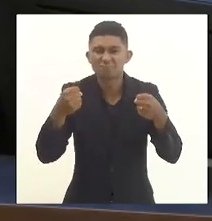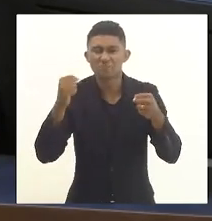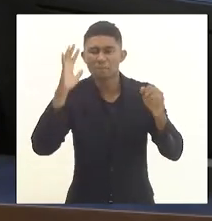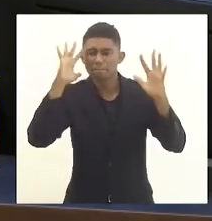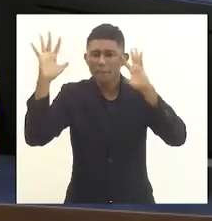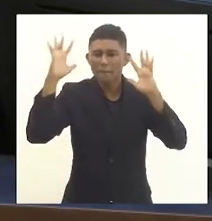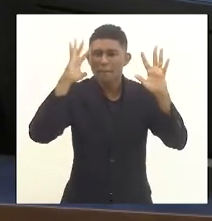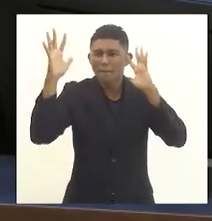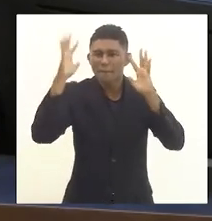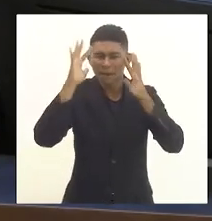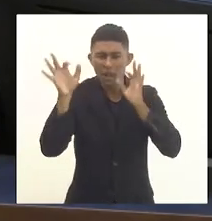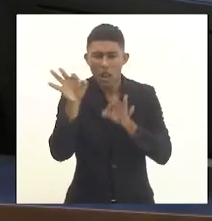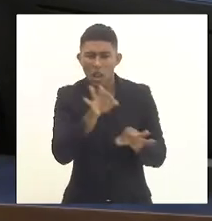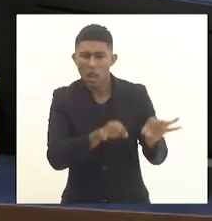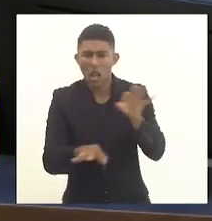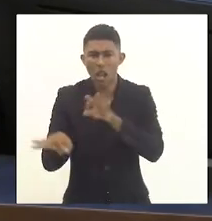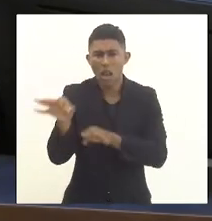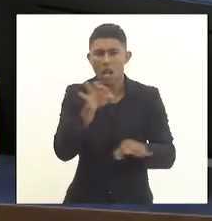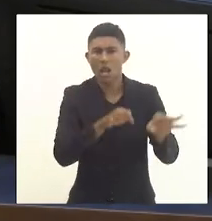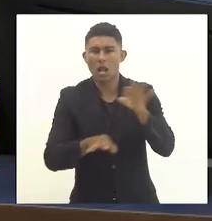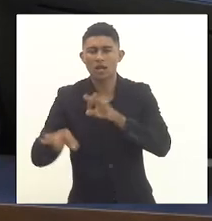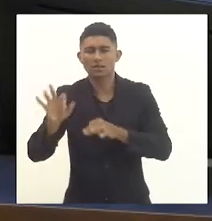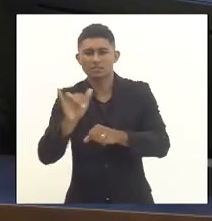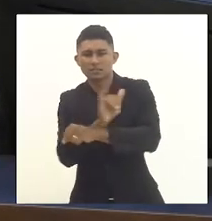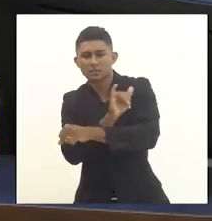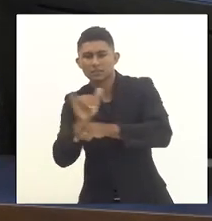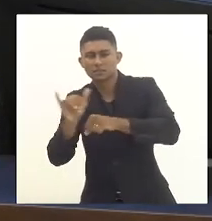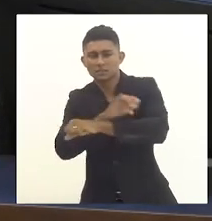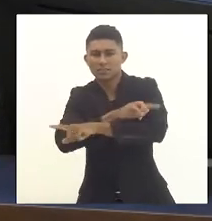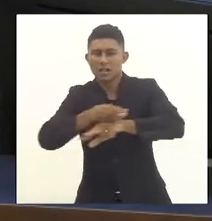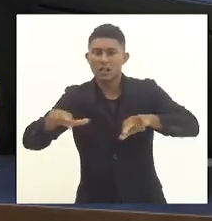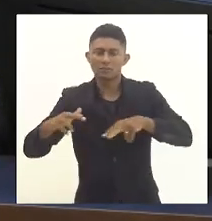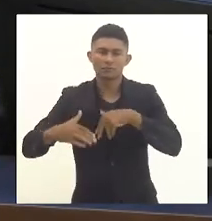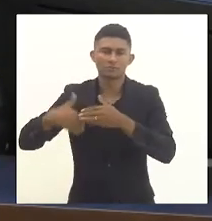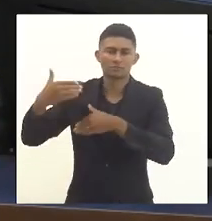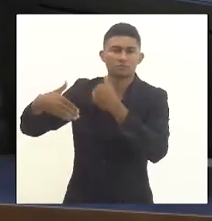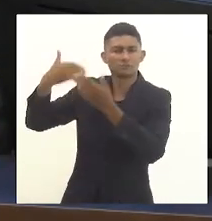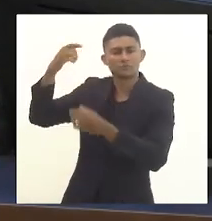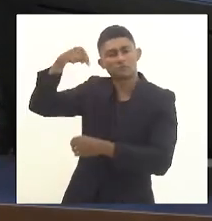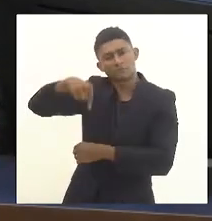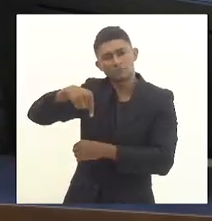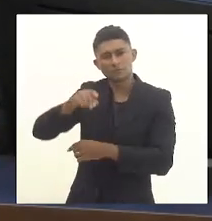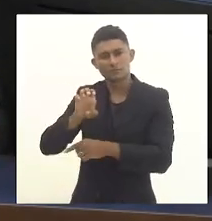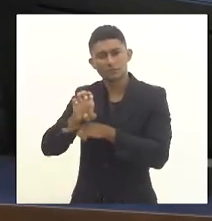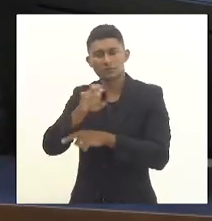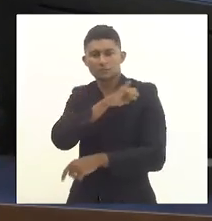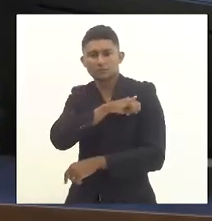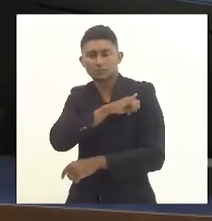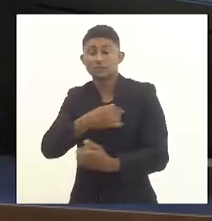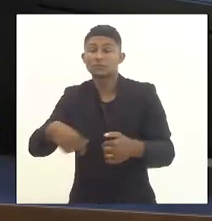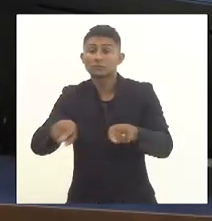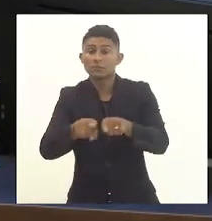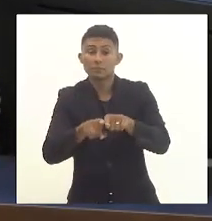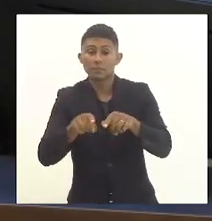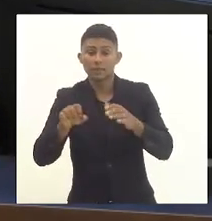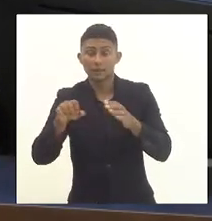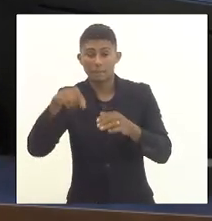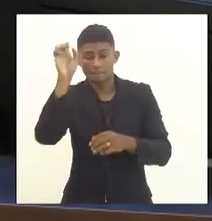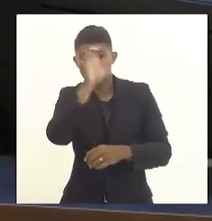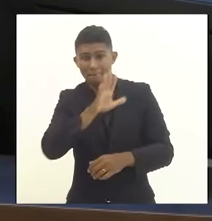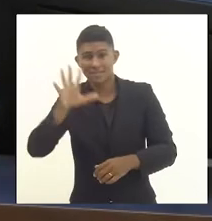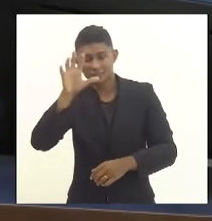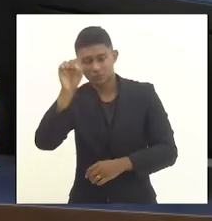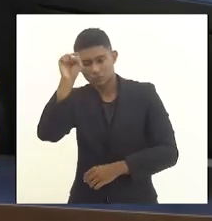tempo para pensar estratégias de desenvolvimento que não só atinja um estado como o Sudeste e o Brasil inteiro.